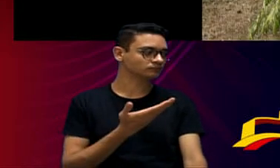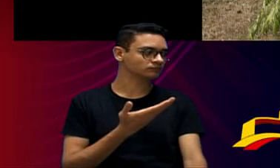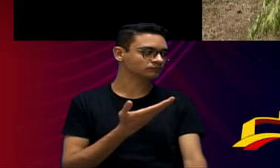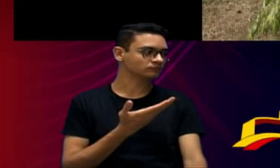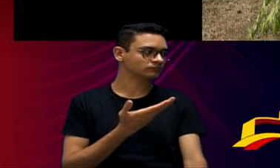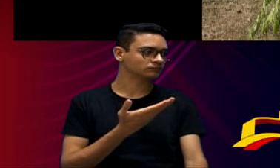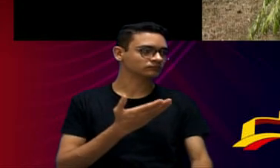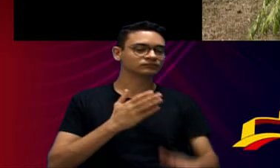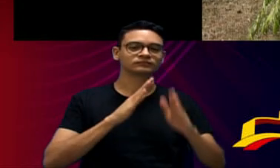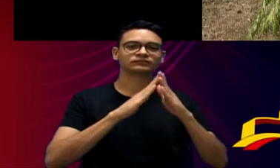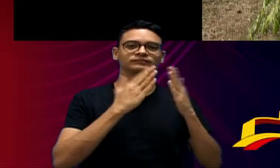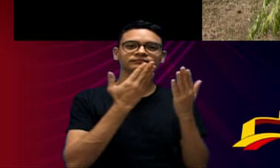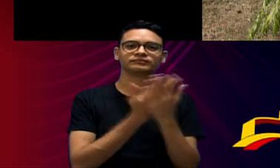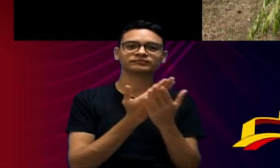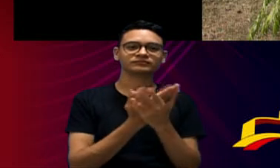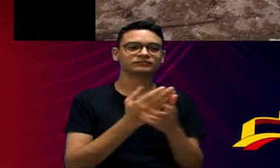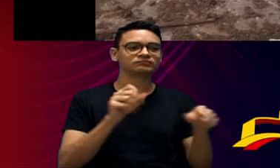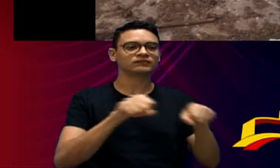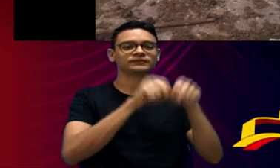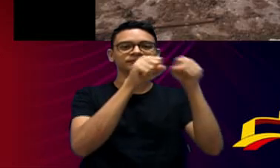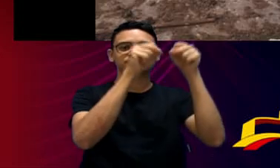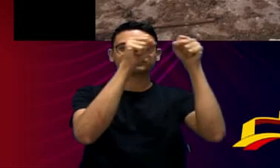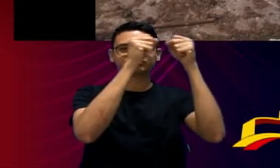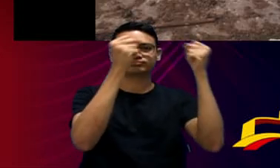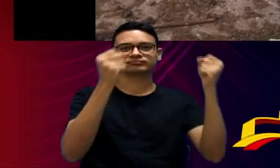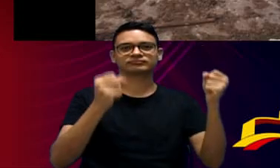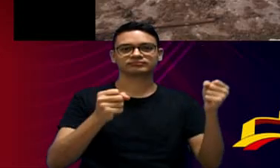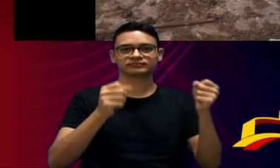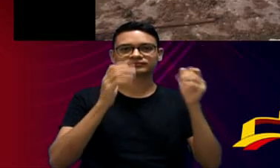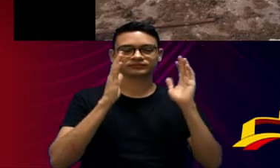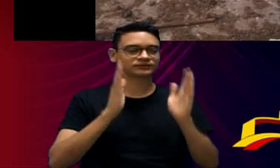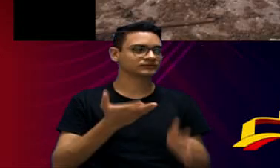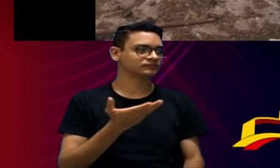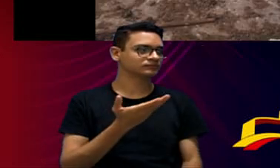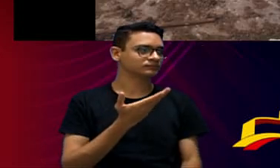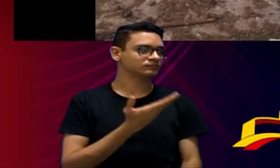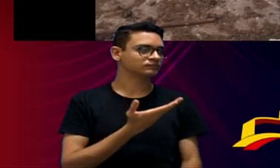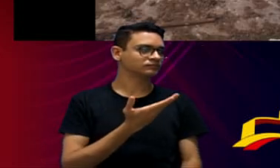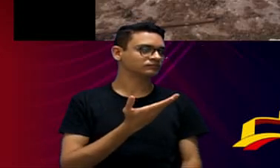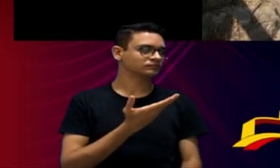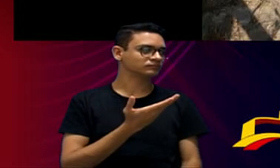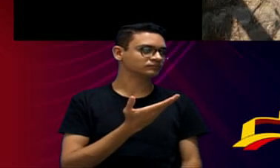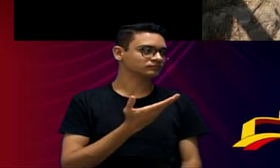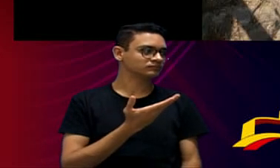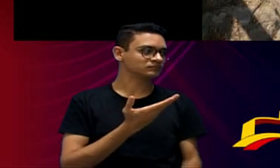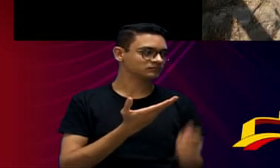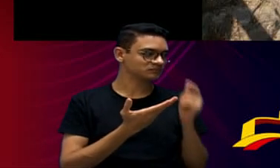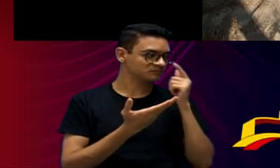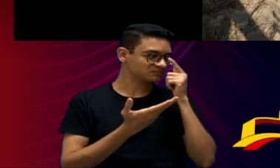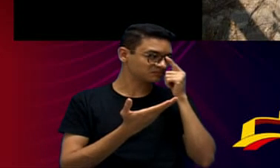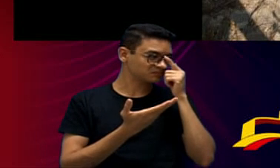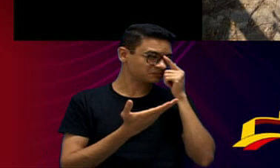A escola está totalmente depredada, estão levando... Olha isso aqui.